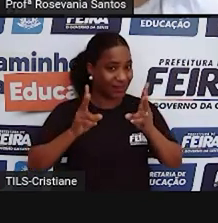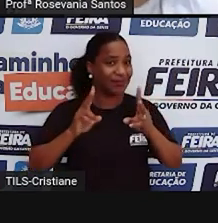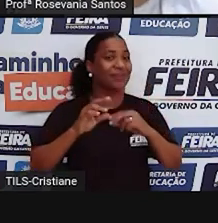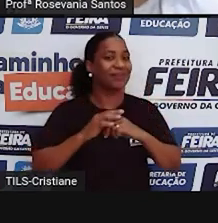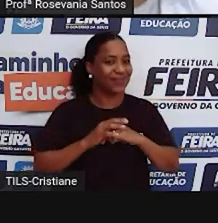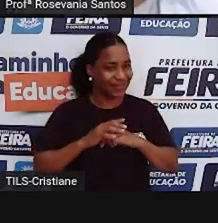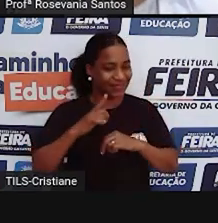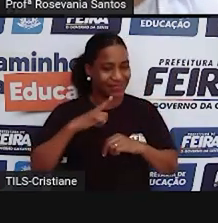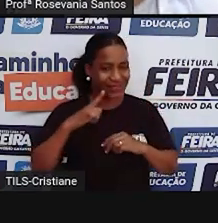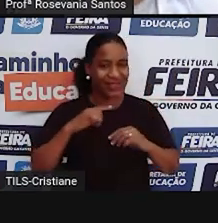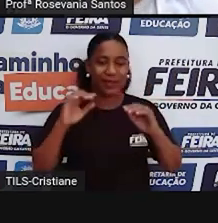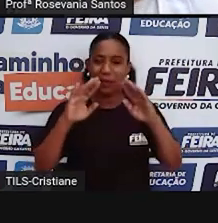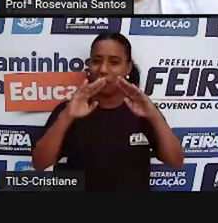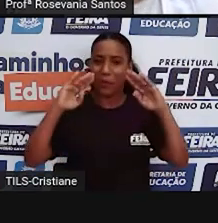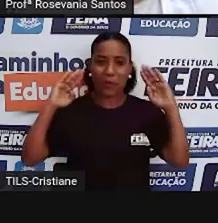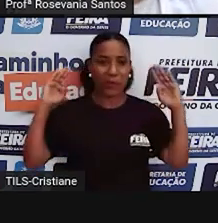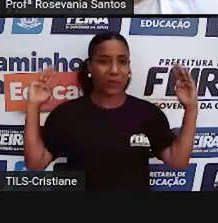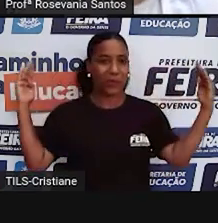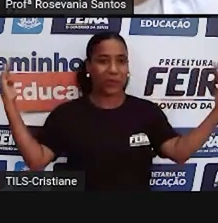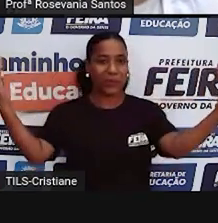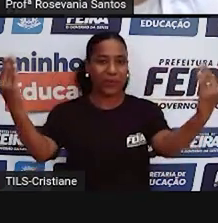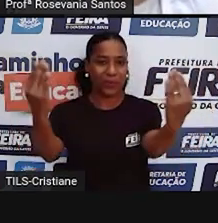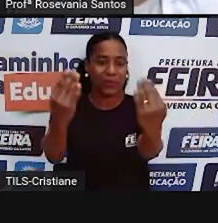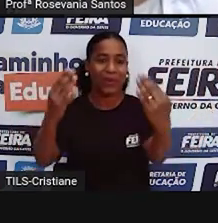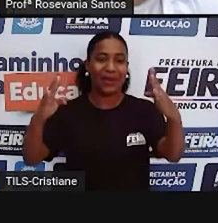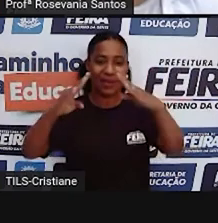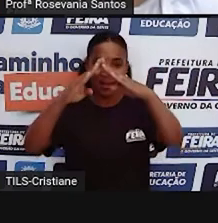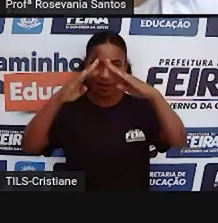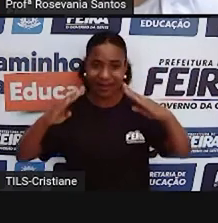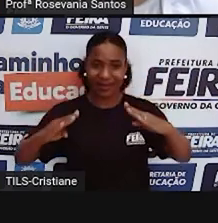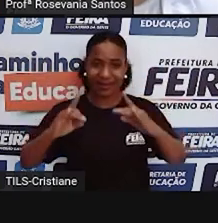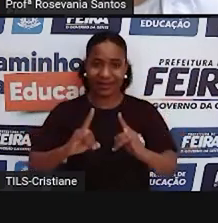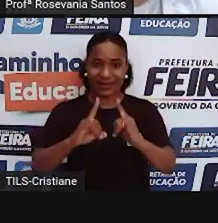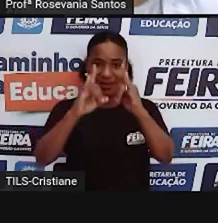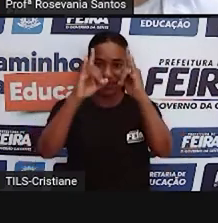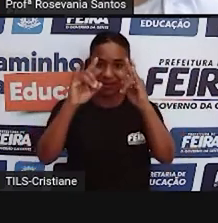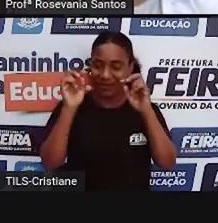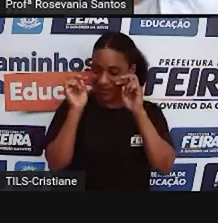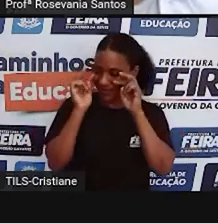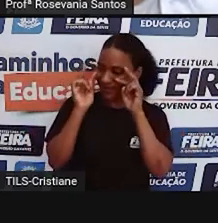tem um condomínio novo lançando e eles botam essas maquetes. Eu mesmo